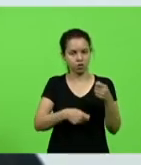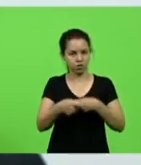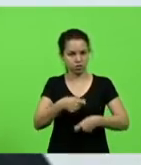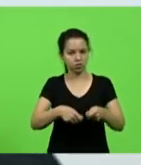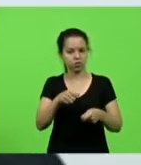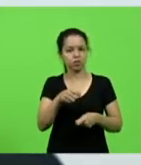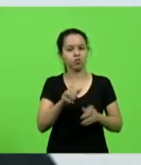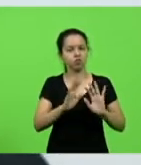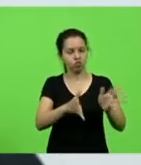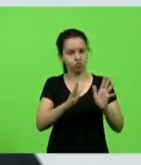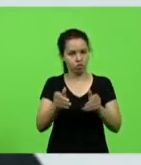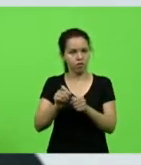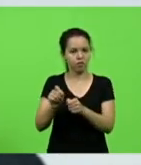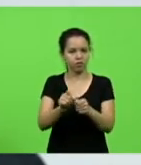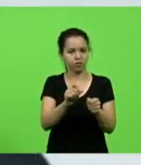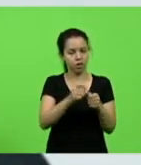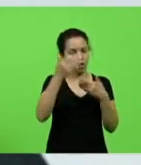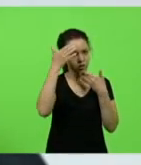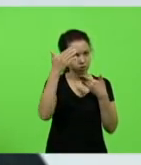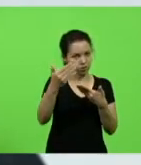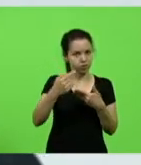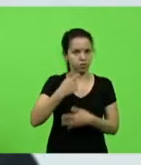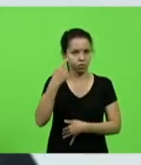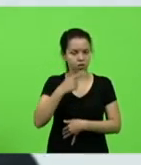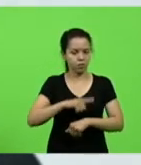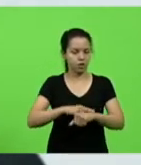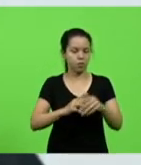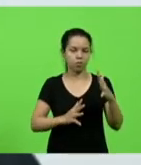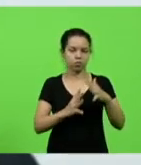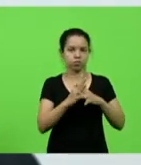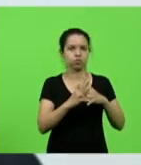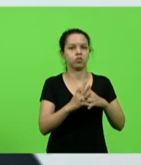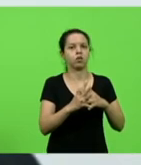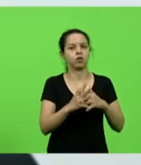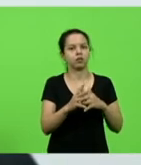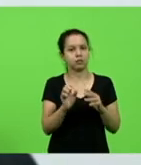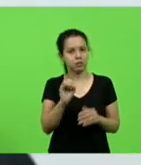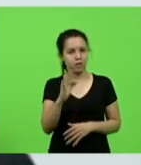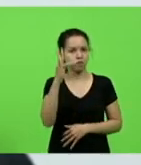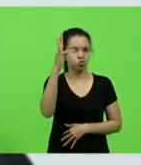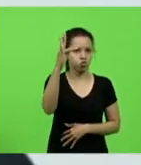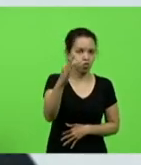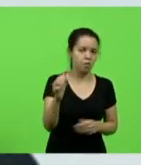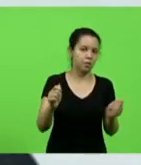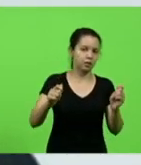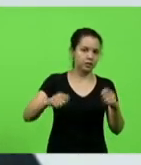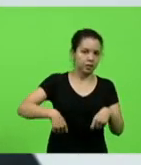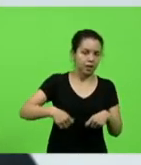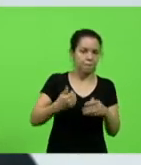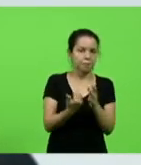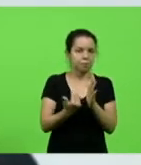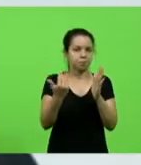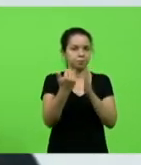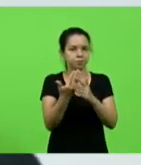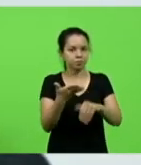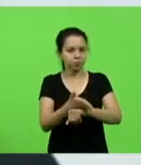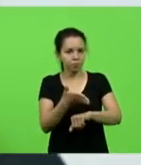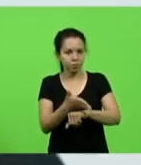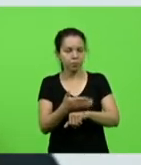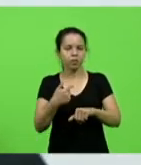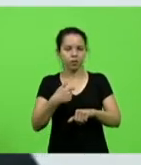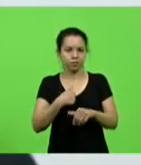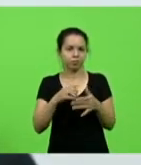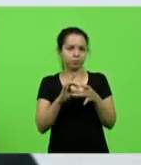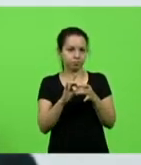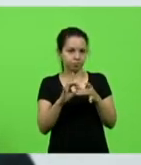Eu agradeço, deputada, não vou ultrapassar meu tempo. Se houver oportunidade futuramente de fazer mais participações, eu me coloco à